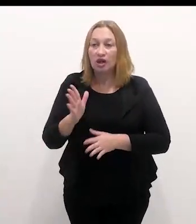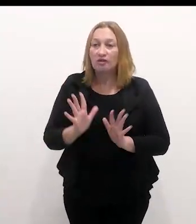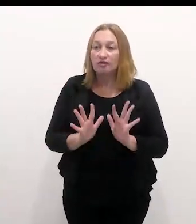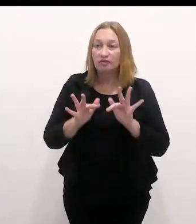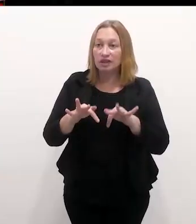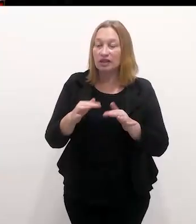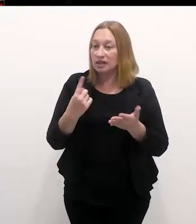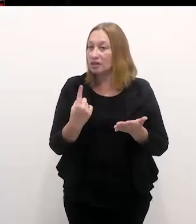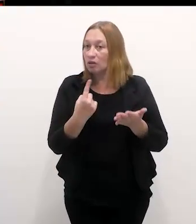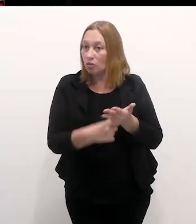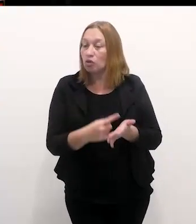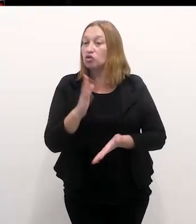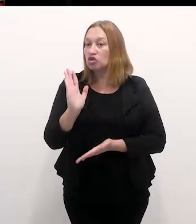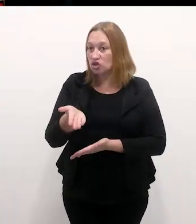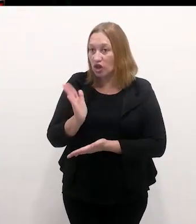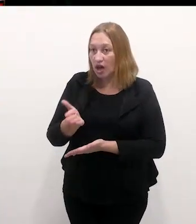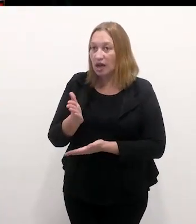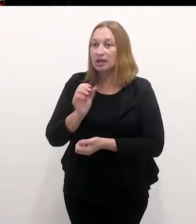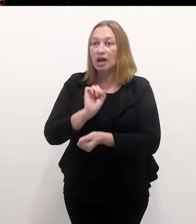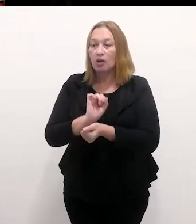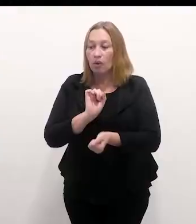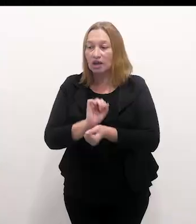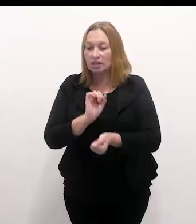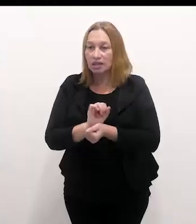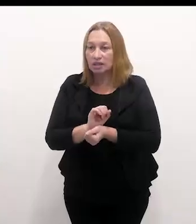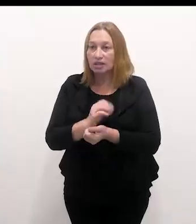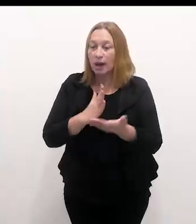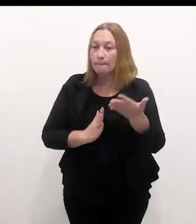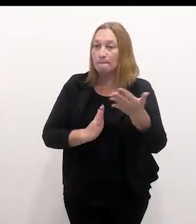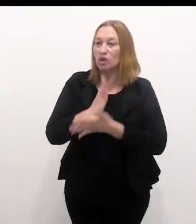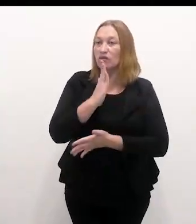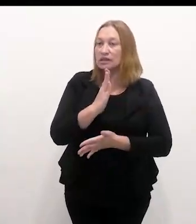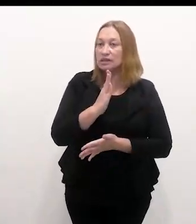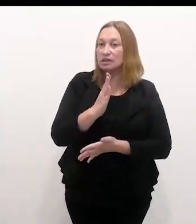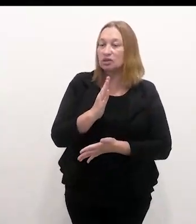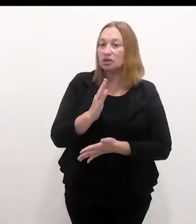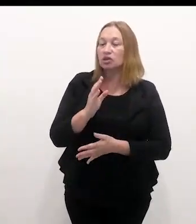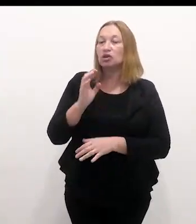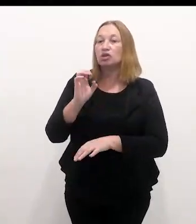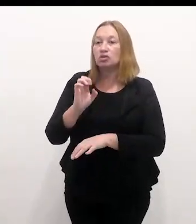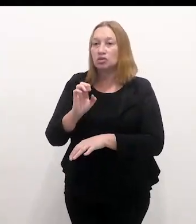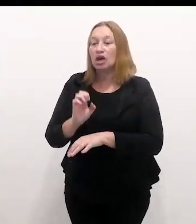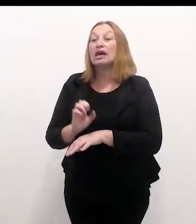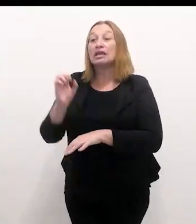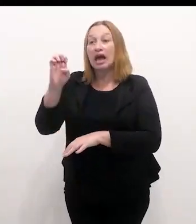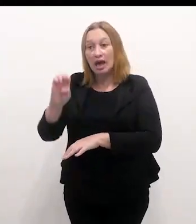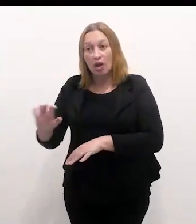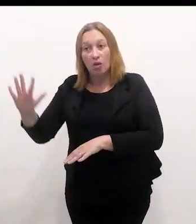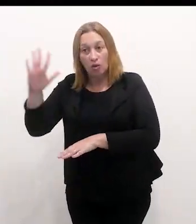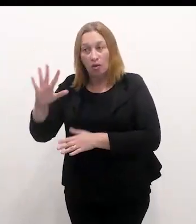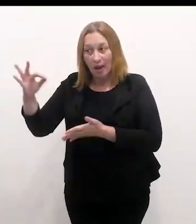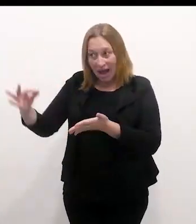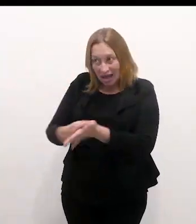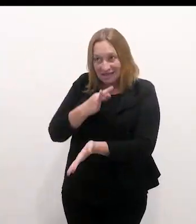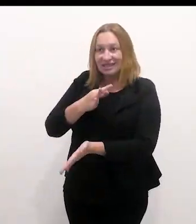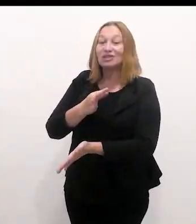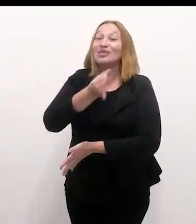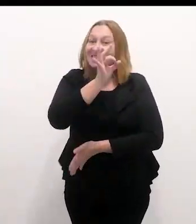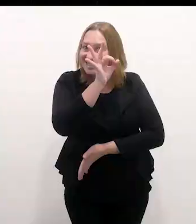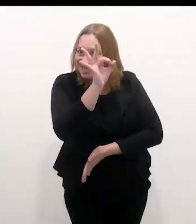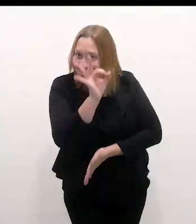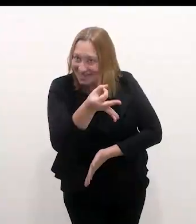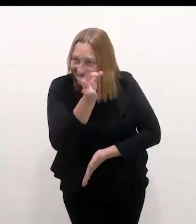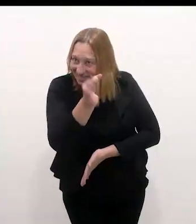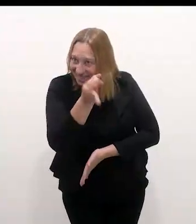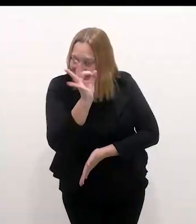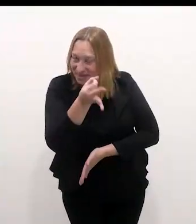porque aí já fechamos o acordo. Estamos em espera na aprovação dos Estados-membros da Europa. A